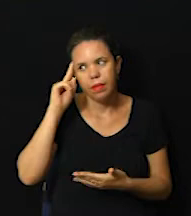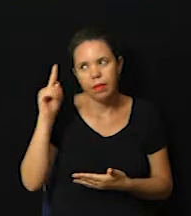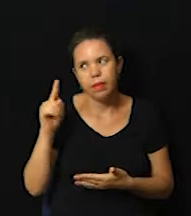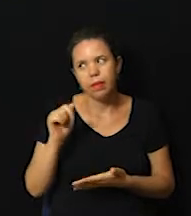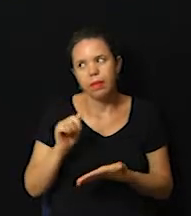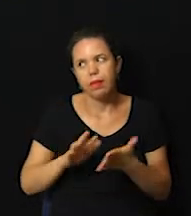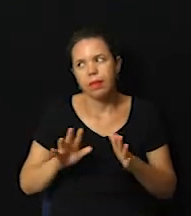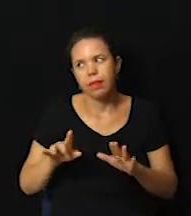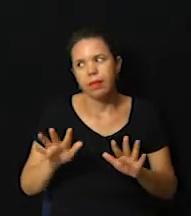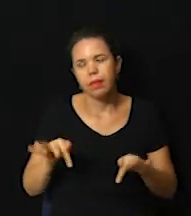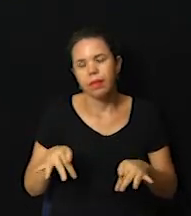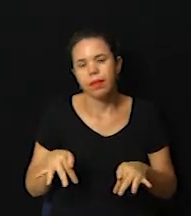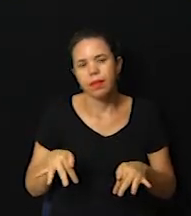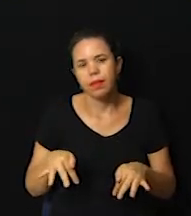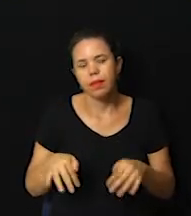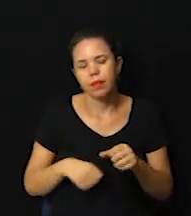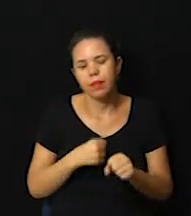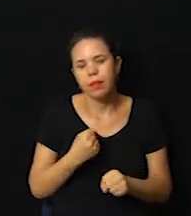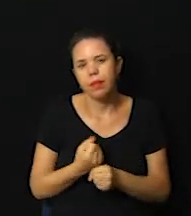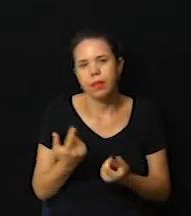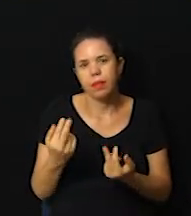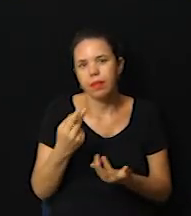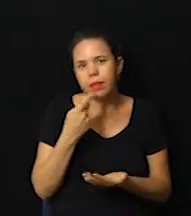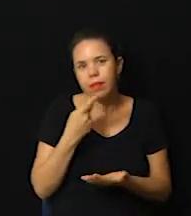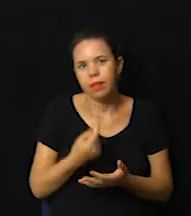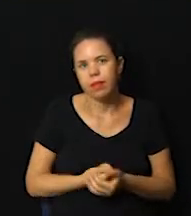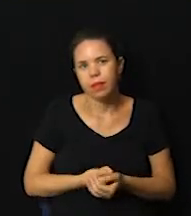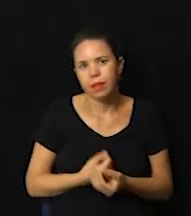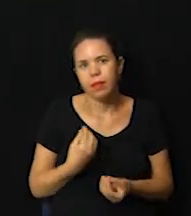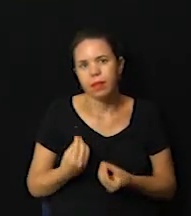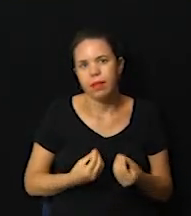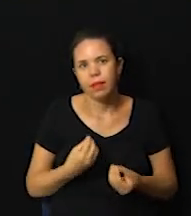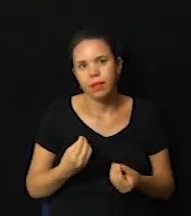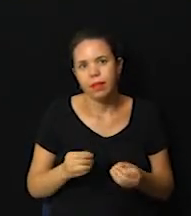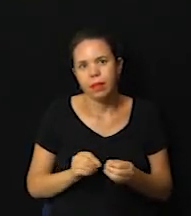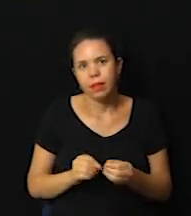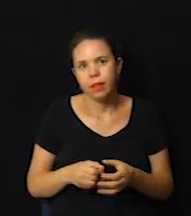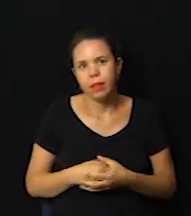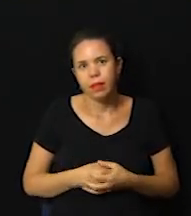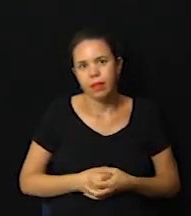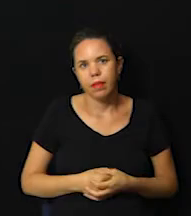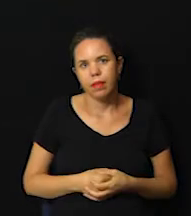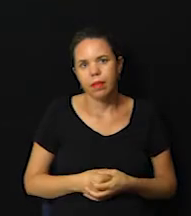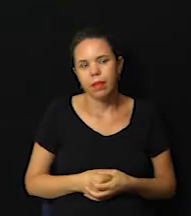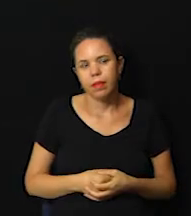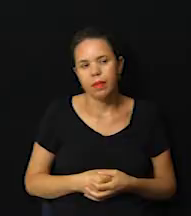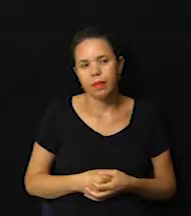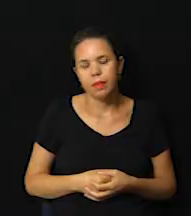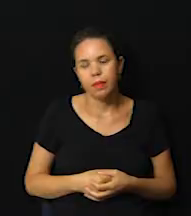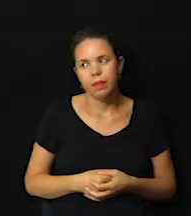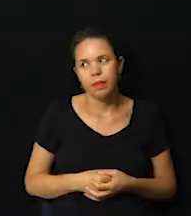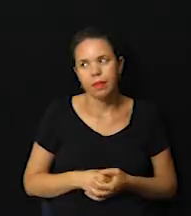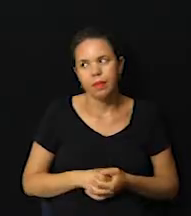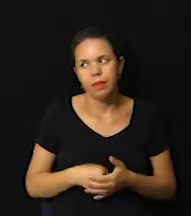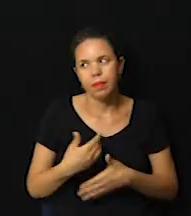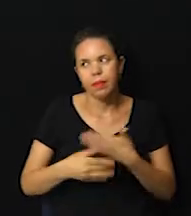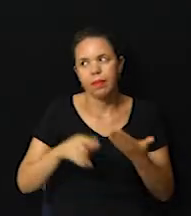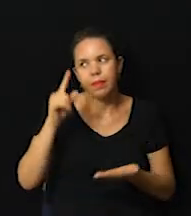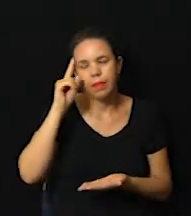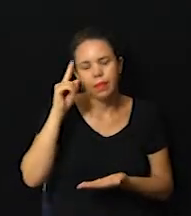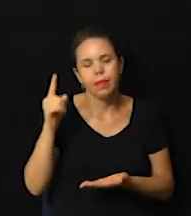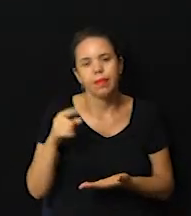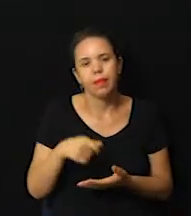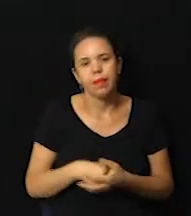uma atividade final de fim de ano, como você comentou. Como é que funciona essa parte? Então, no dia a